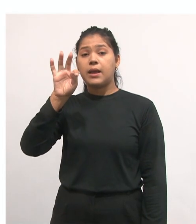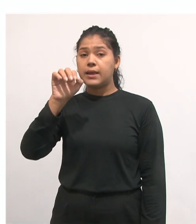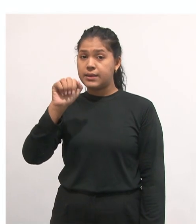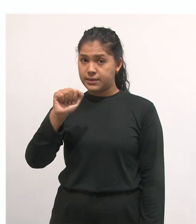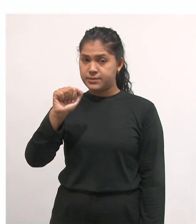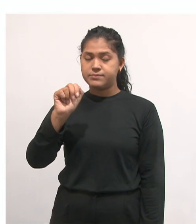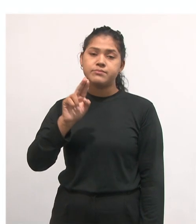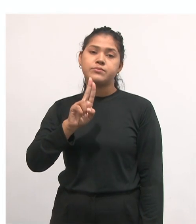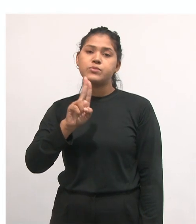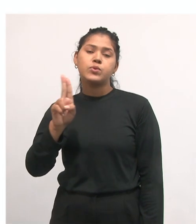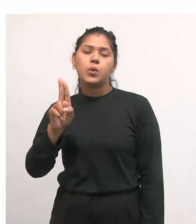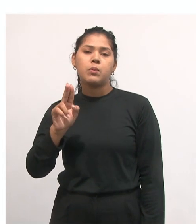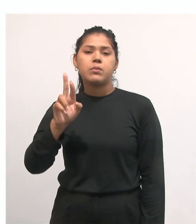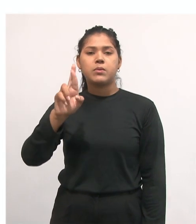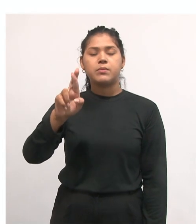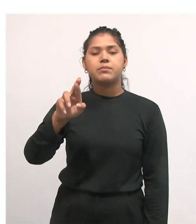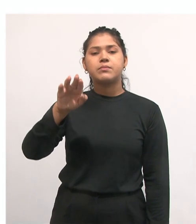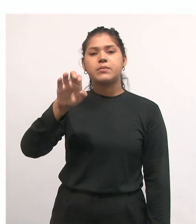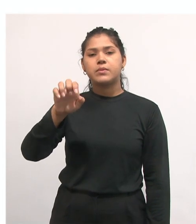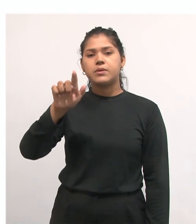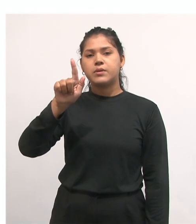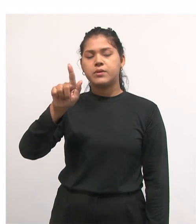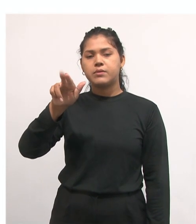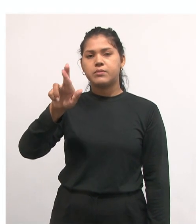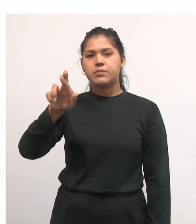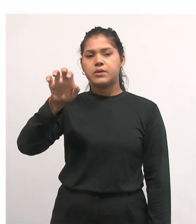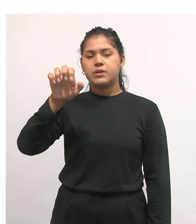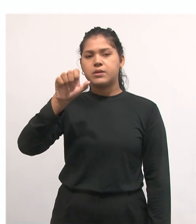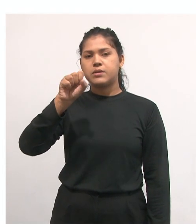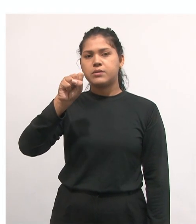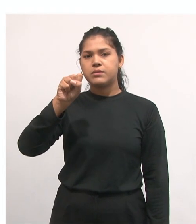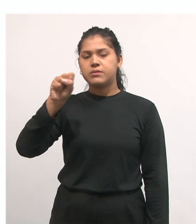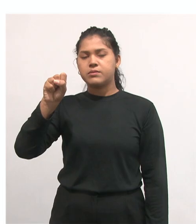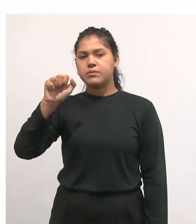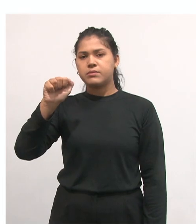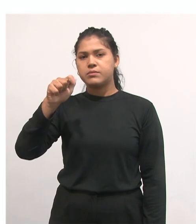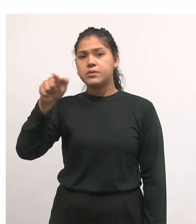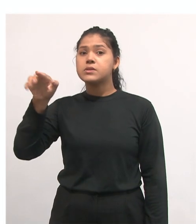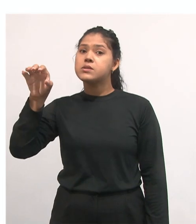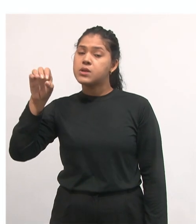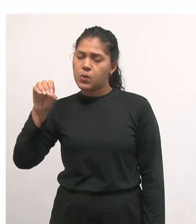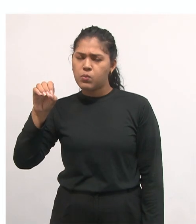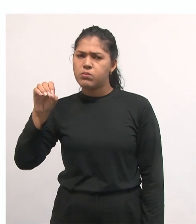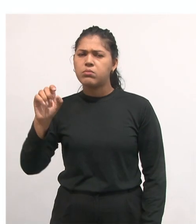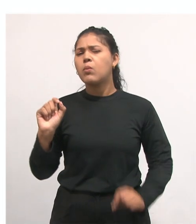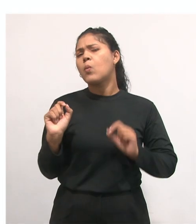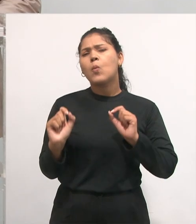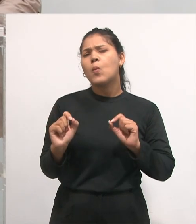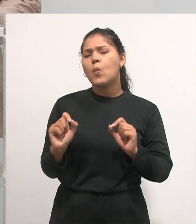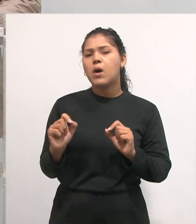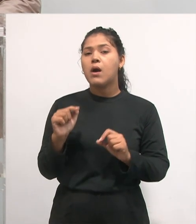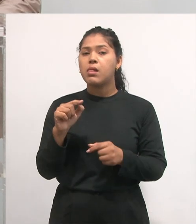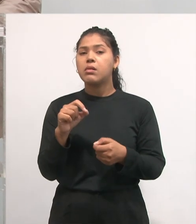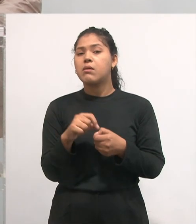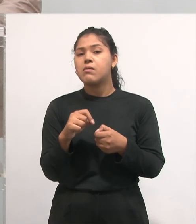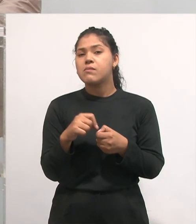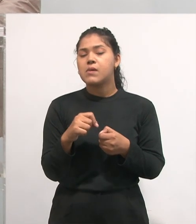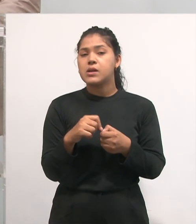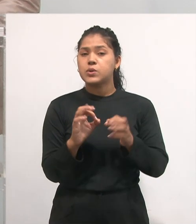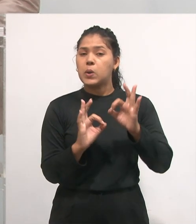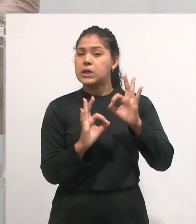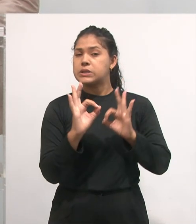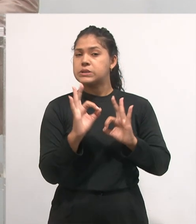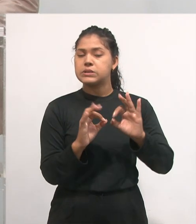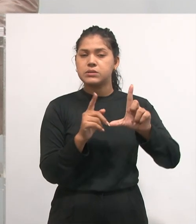nossa reta de regressão dessa correlação. Ela está fazendo uma nota de regressão, ela